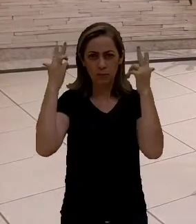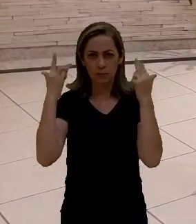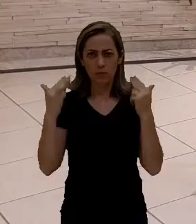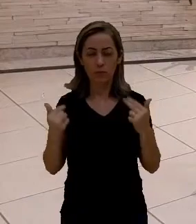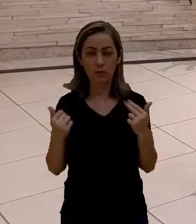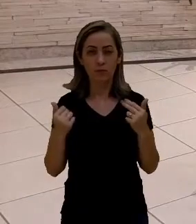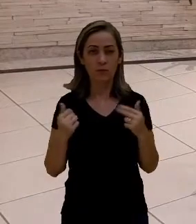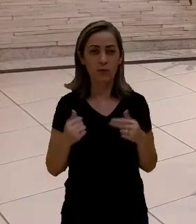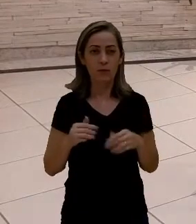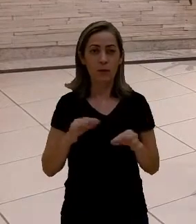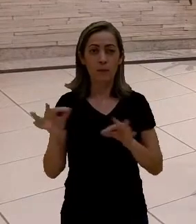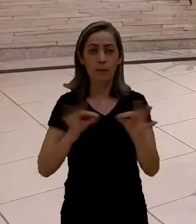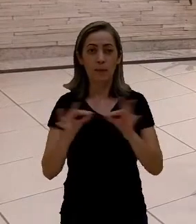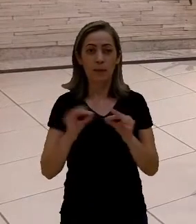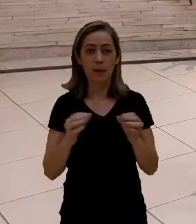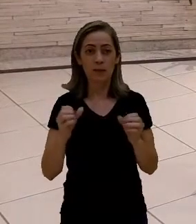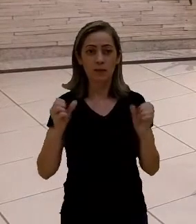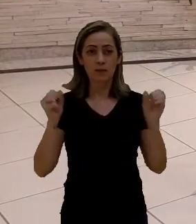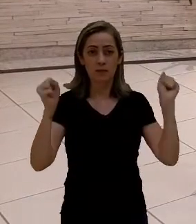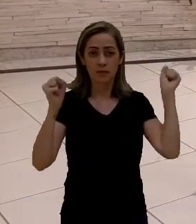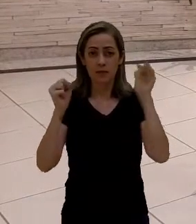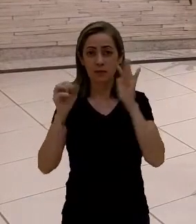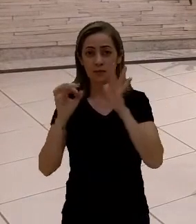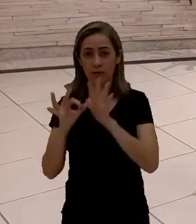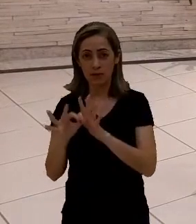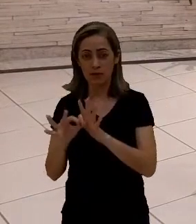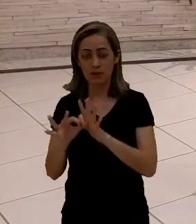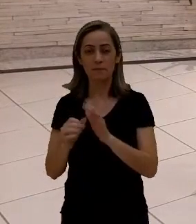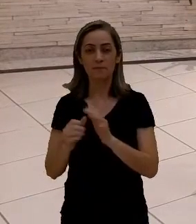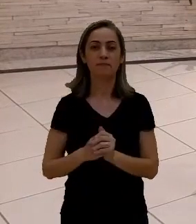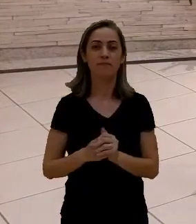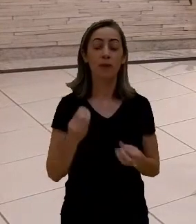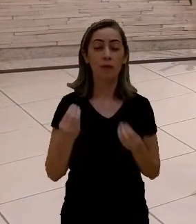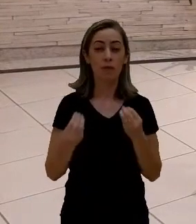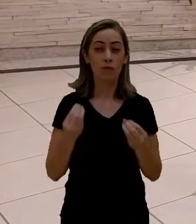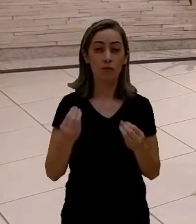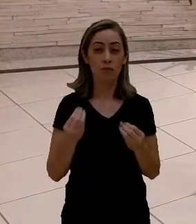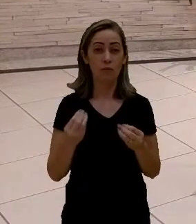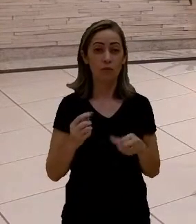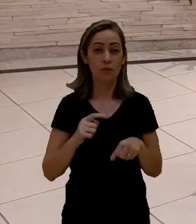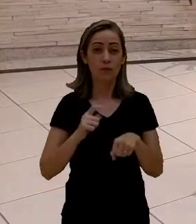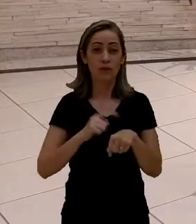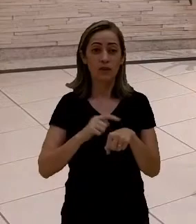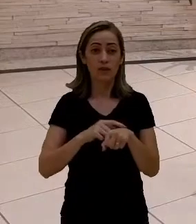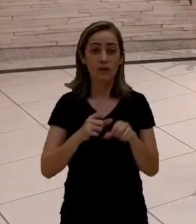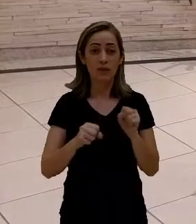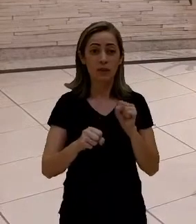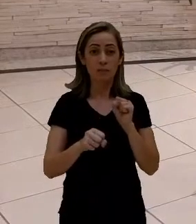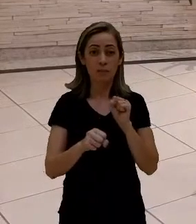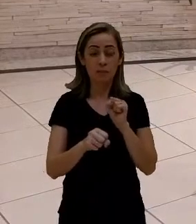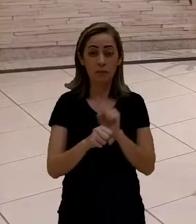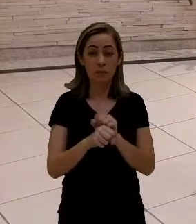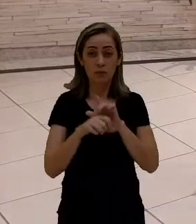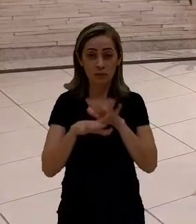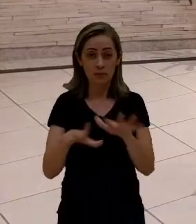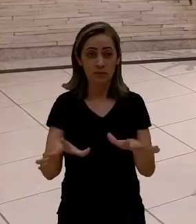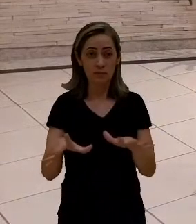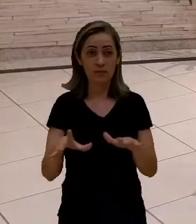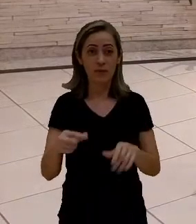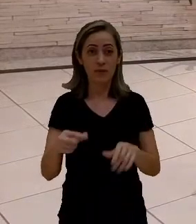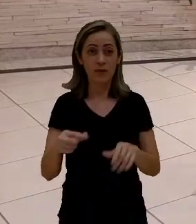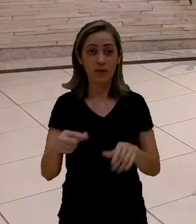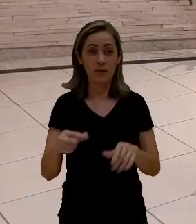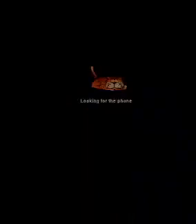advento e tempo de Natal como neste tempo de pandemia eu preparei a manj doura do